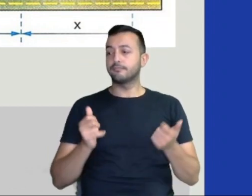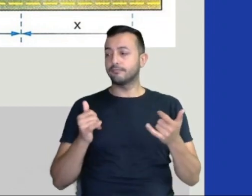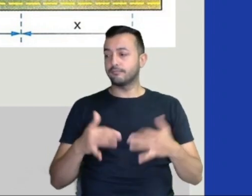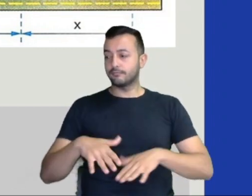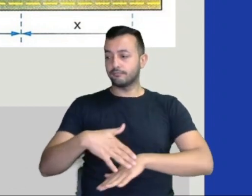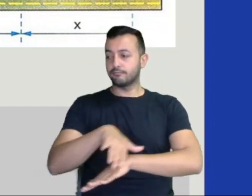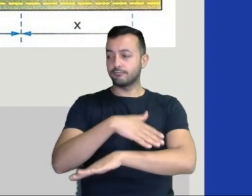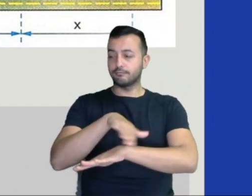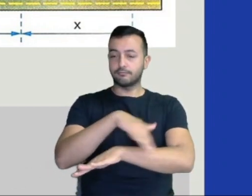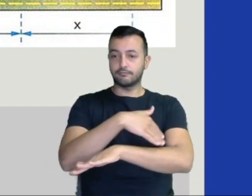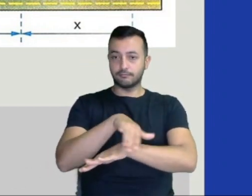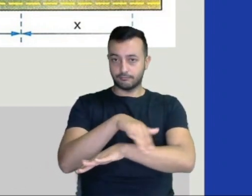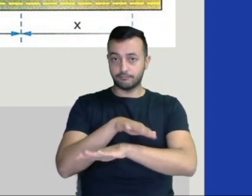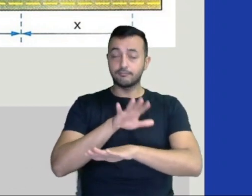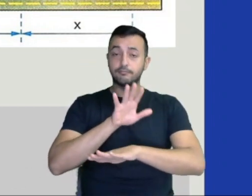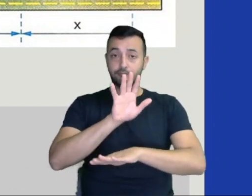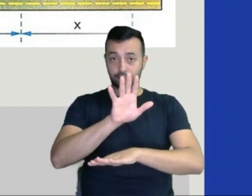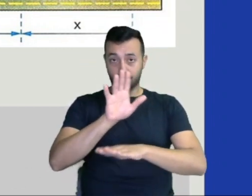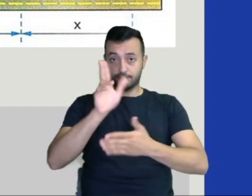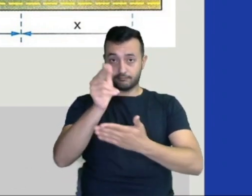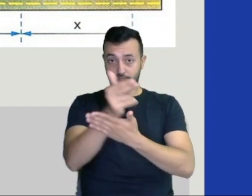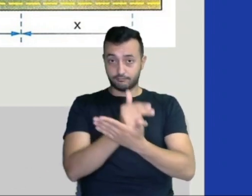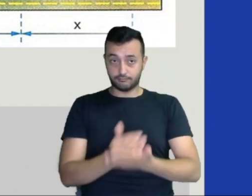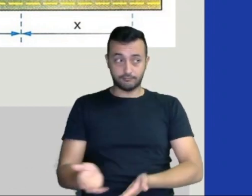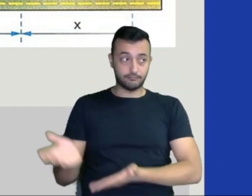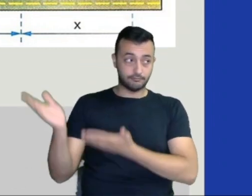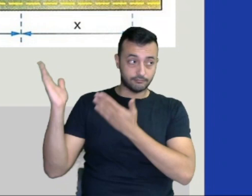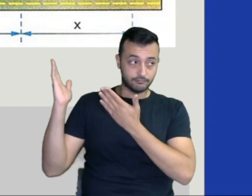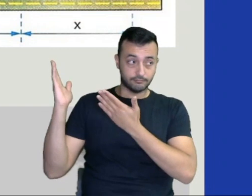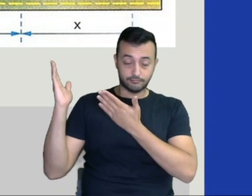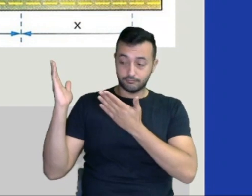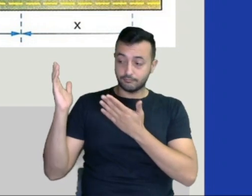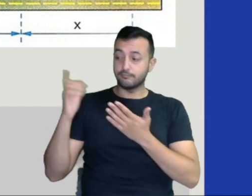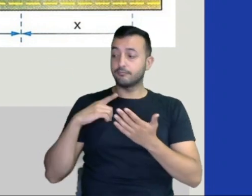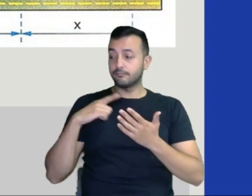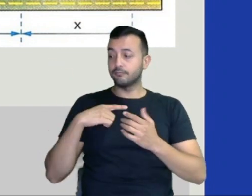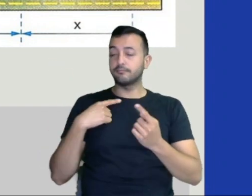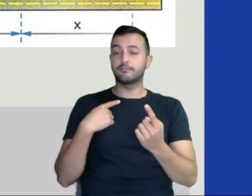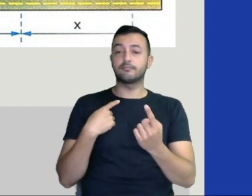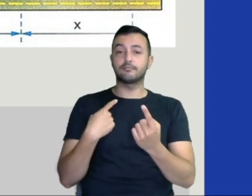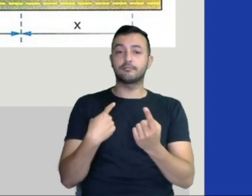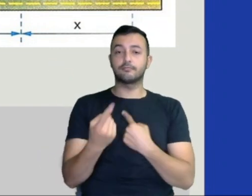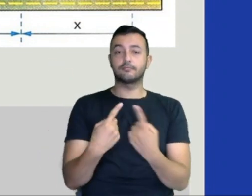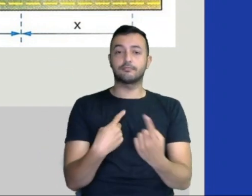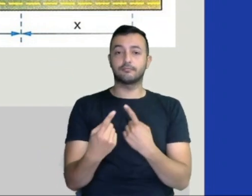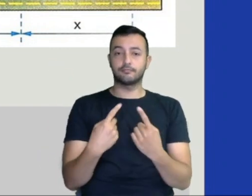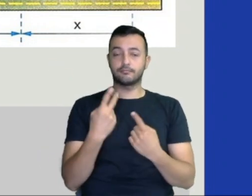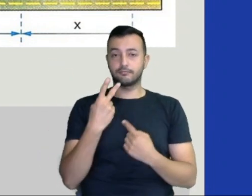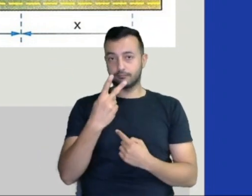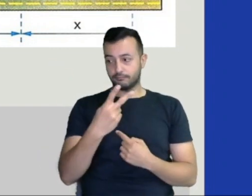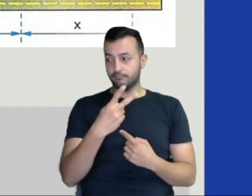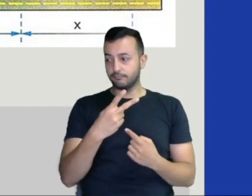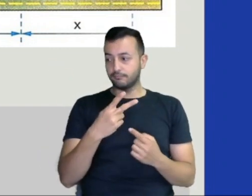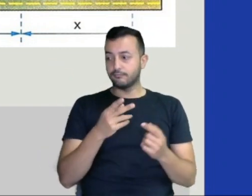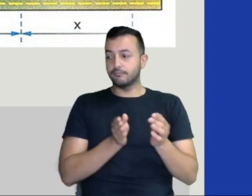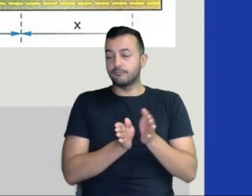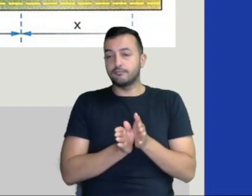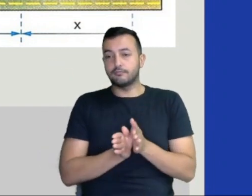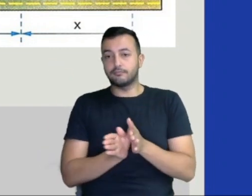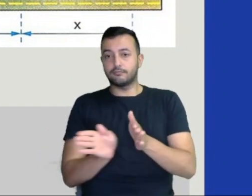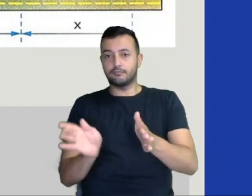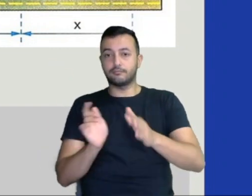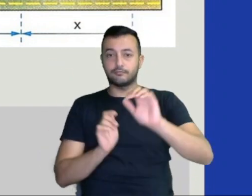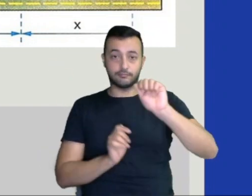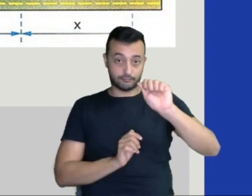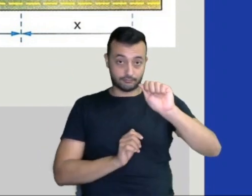sobre ruas, né? Então, a figura abaixo nos mostra duas avenidas que partem de um mesmo ponto A. Tá